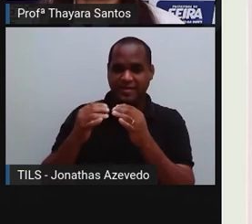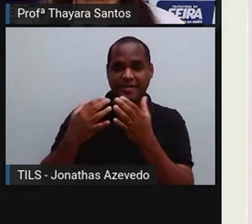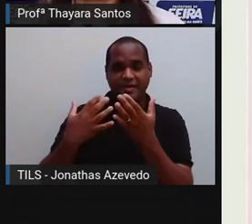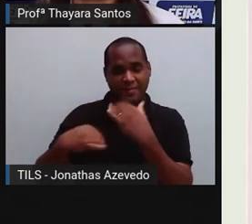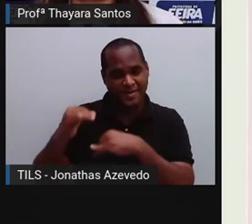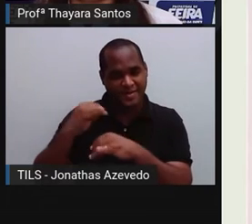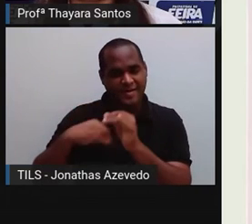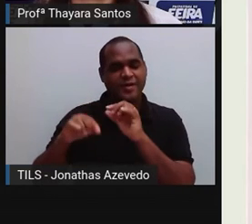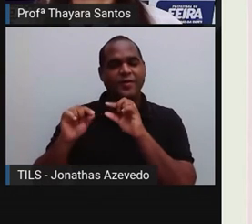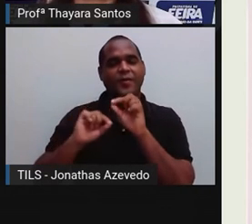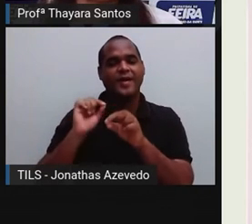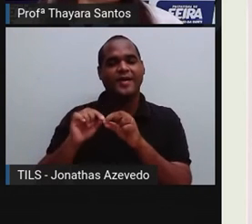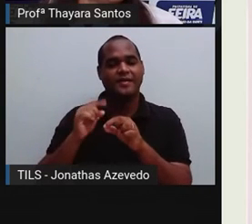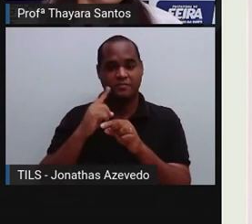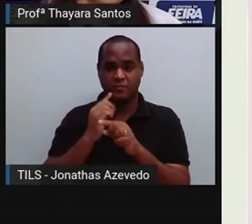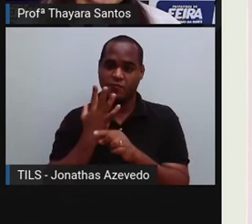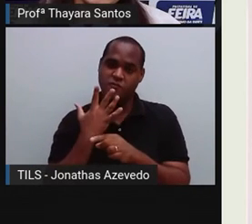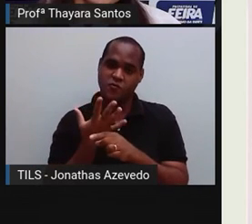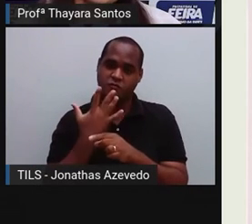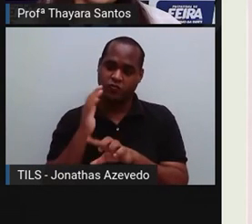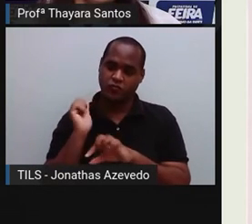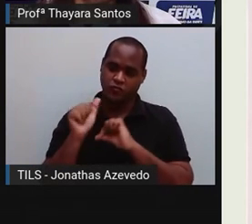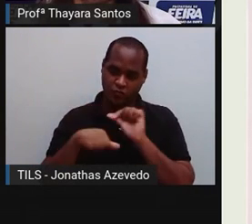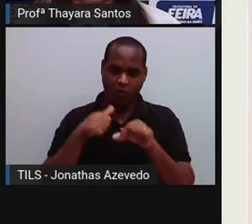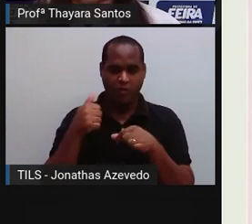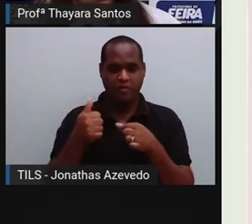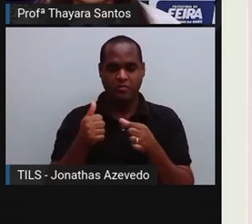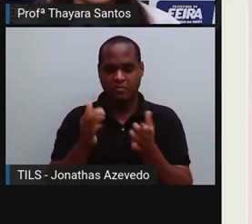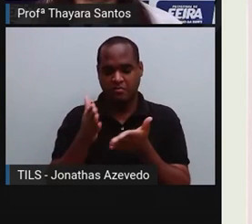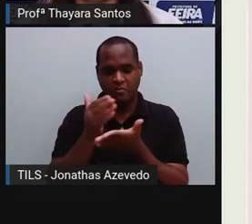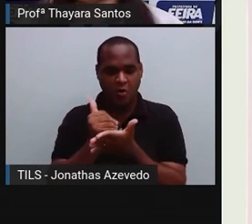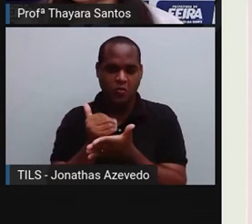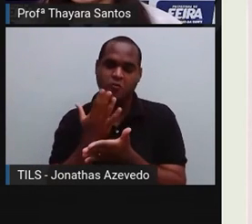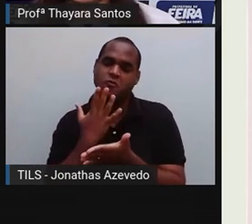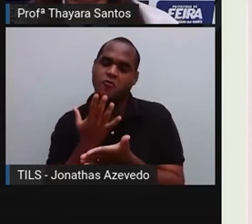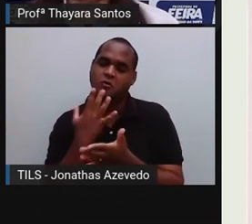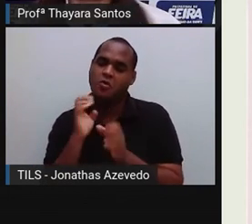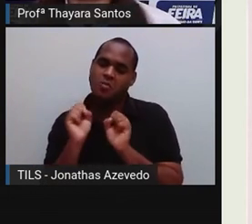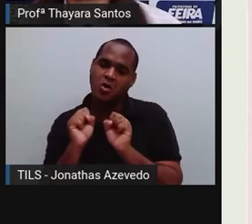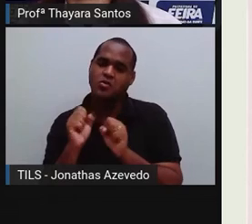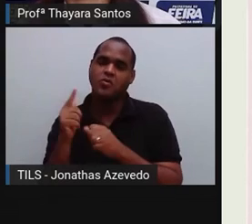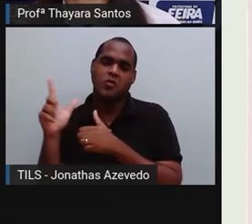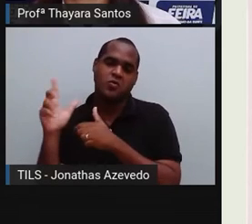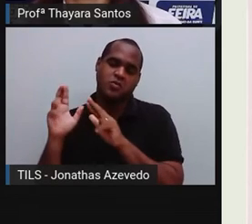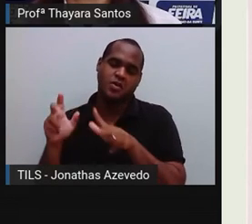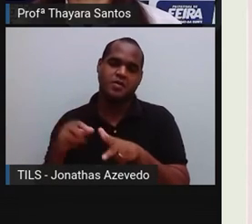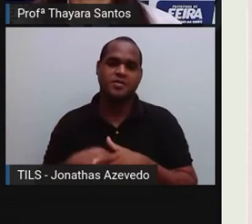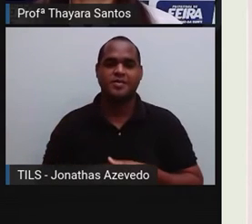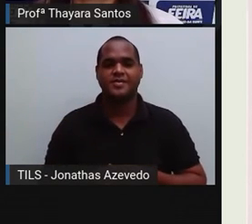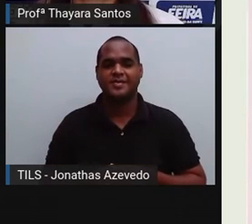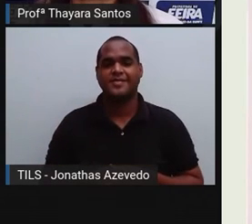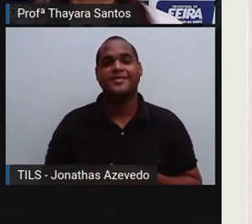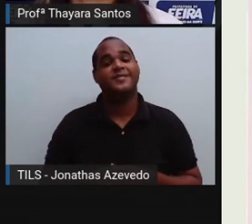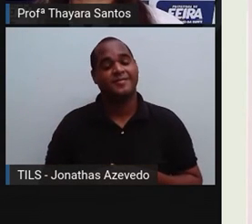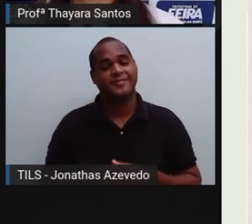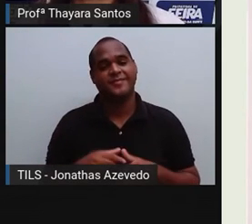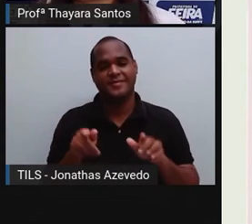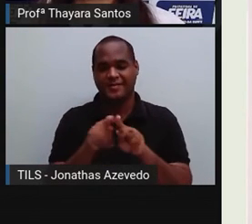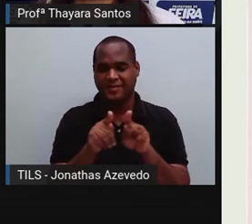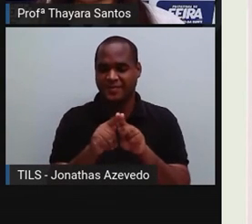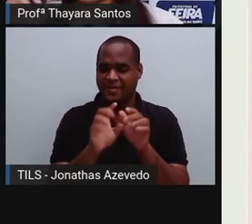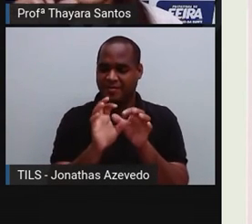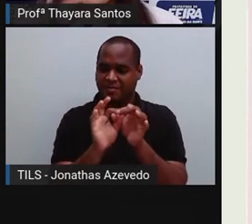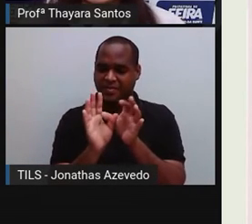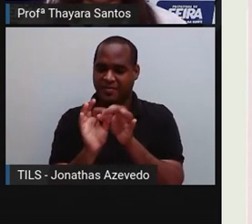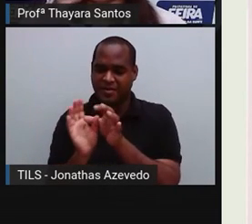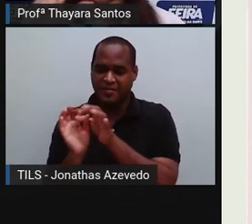tem a coloração, que vai mudar a massa do bolo de uma cor, depois que ele assa, ele fica de outra. E outra evidência, a liberação de